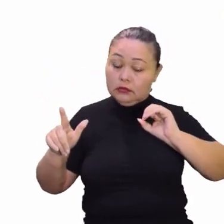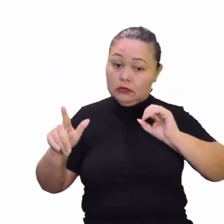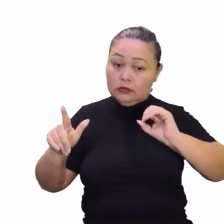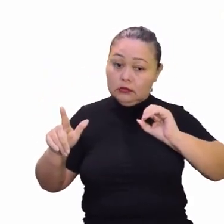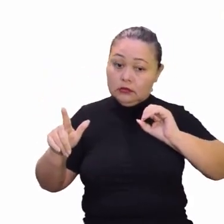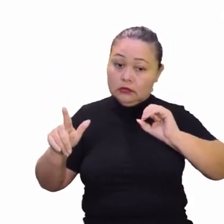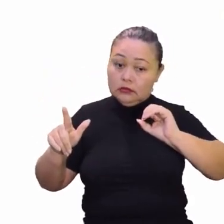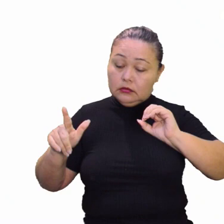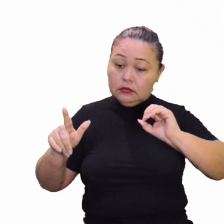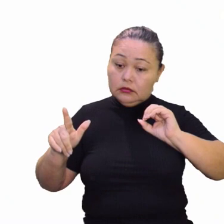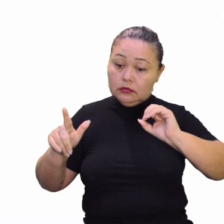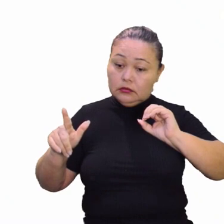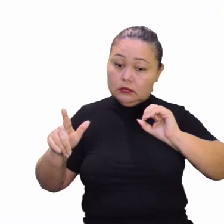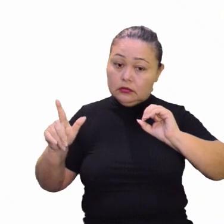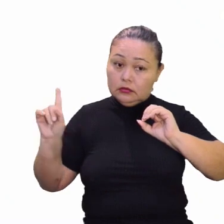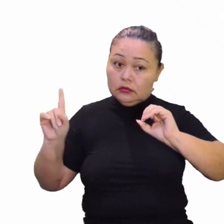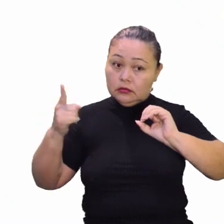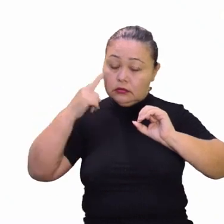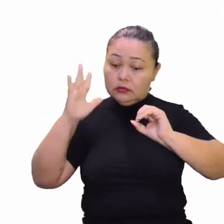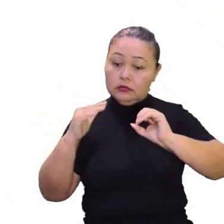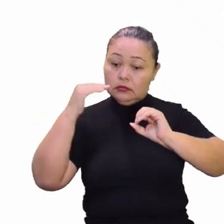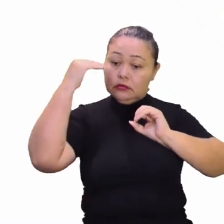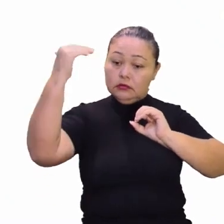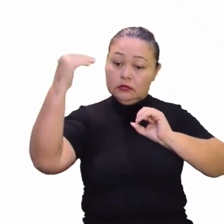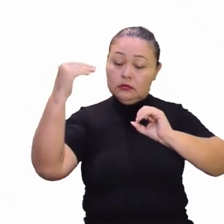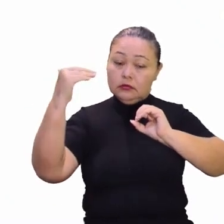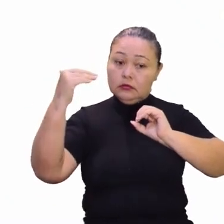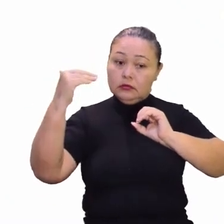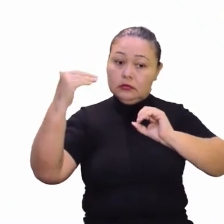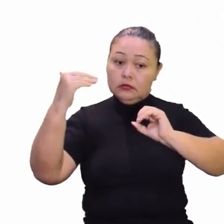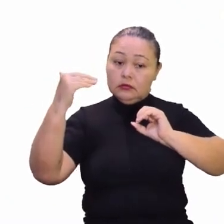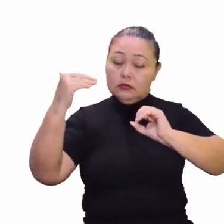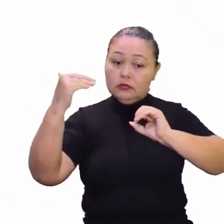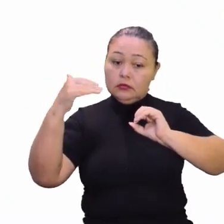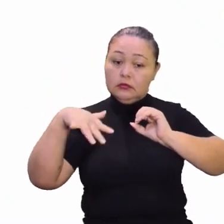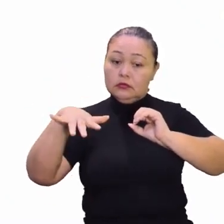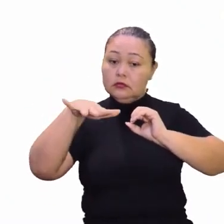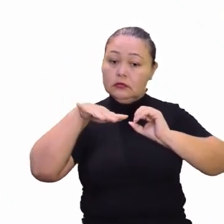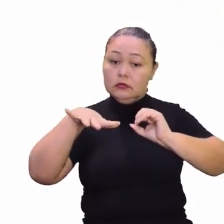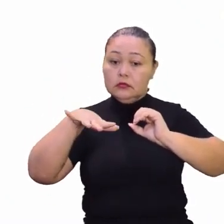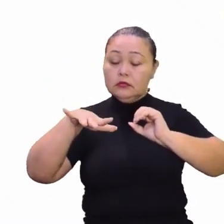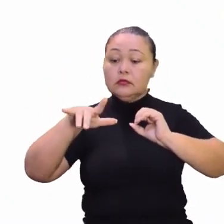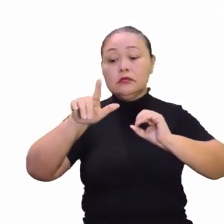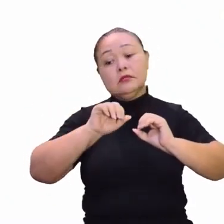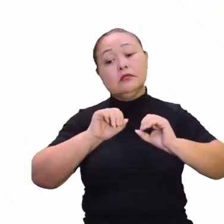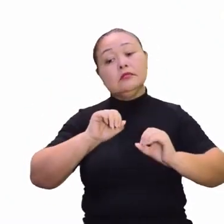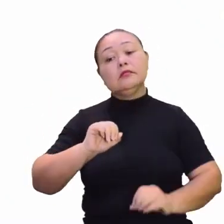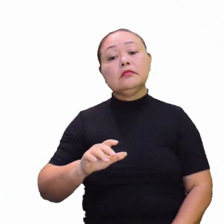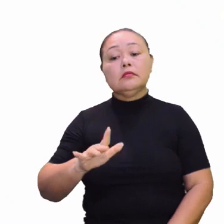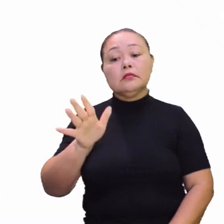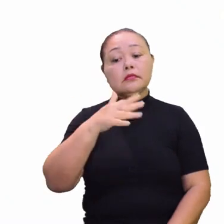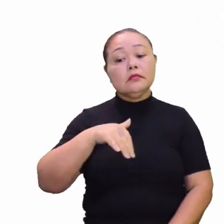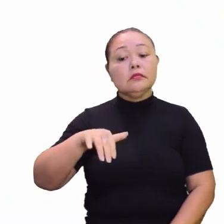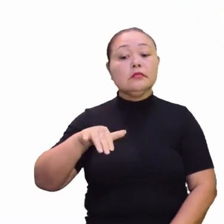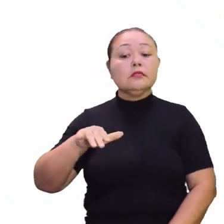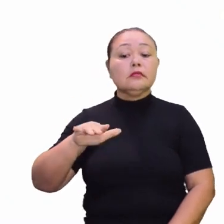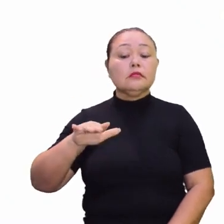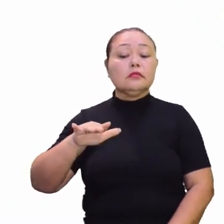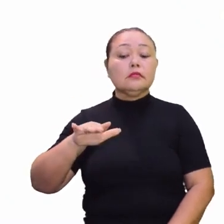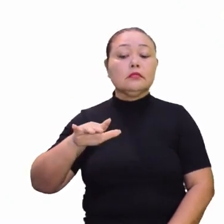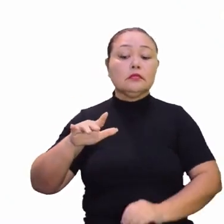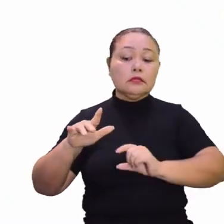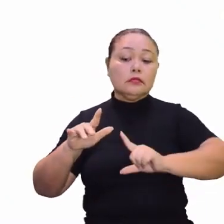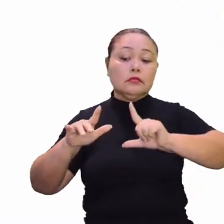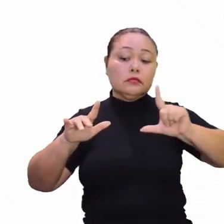tá? Altera aqui, tá? Oeste, aqui é a parte leste. O oeste passou